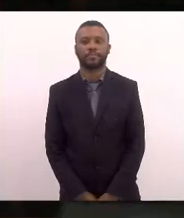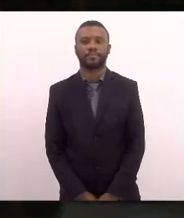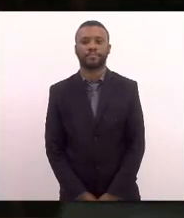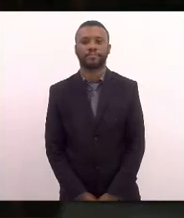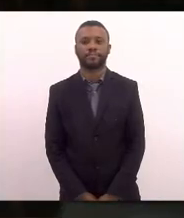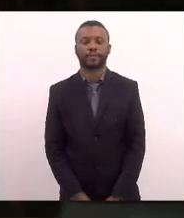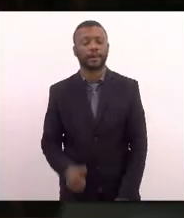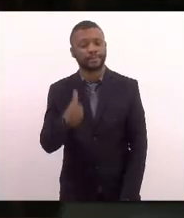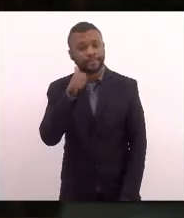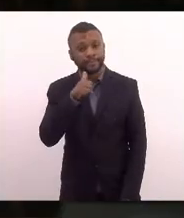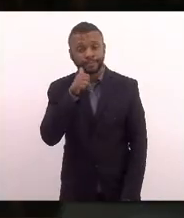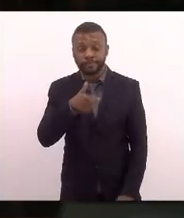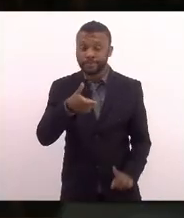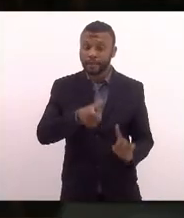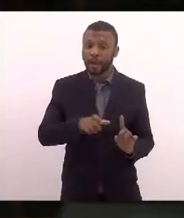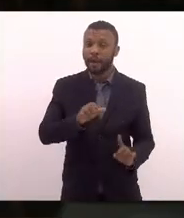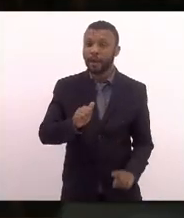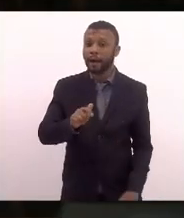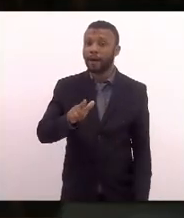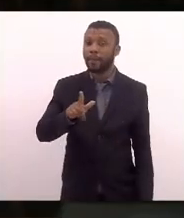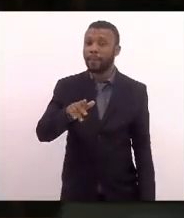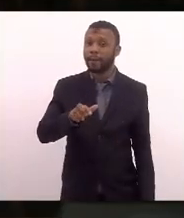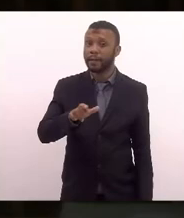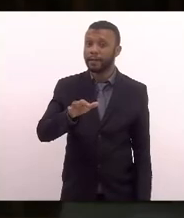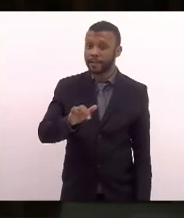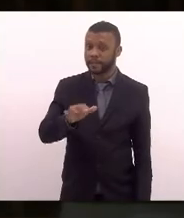Senhora Almerinda Moreira.